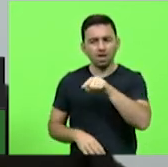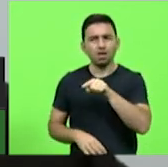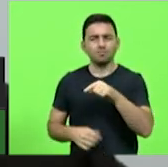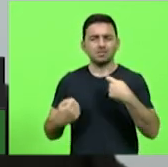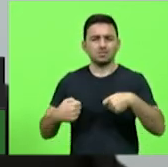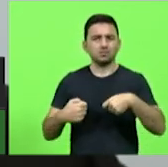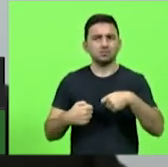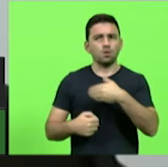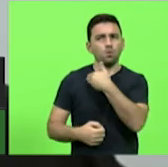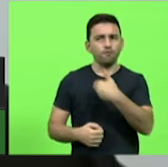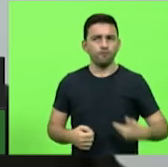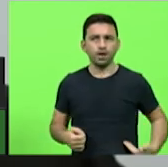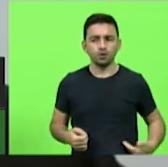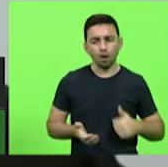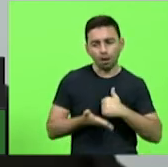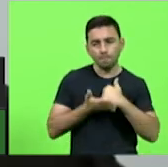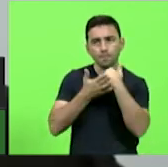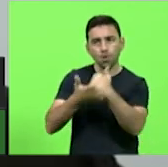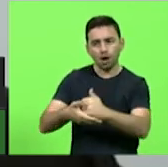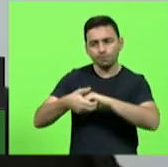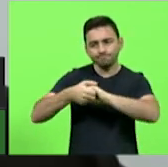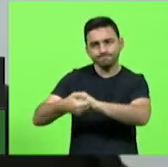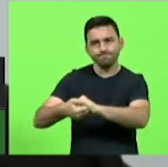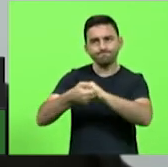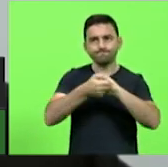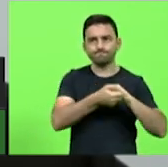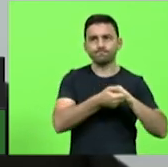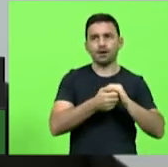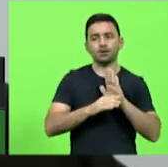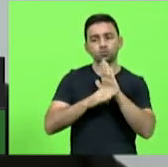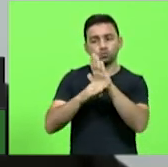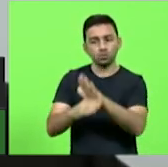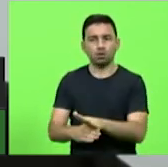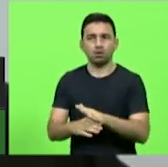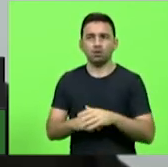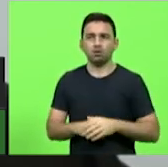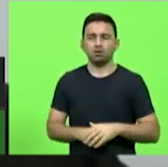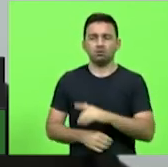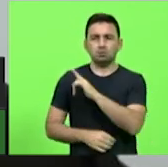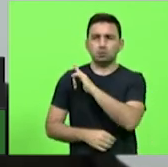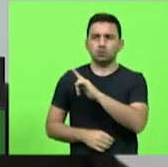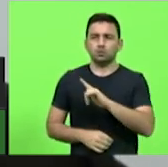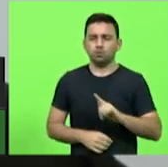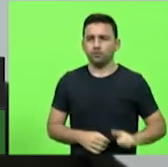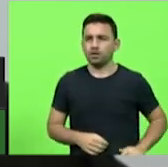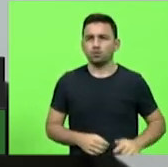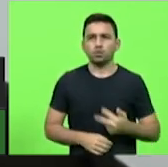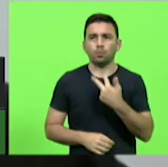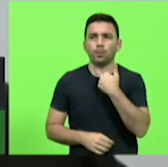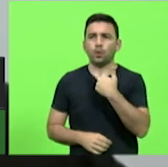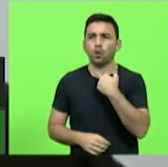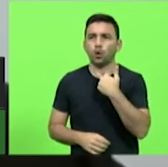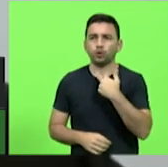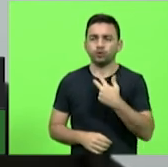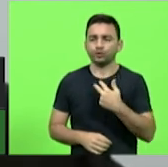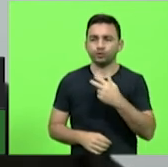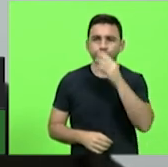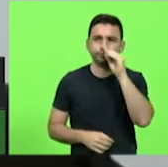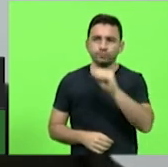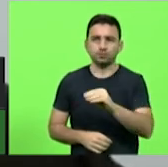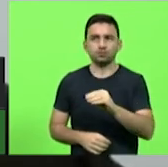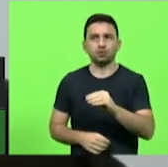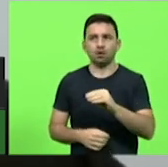momento. O Estado, ele não pode ser o algoz, ele não pode ser o grande vilão disso, ele